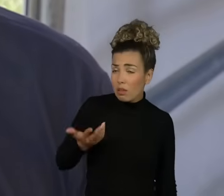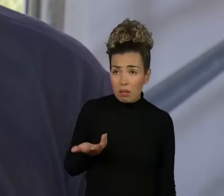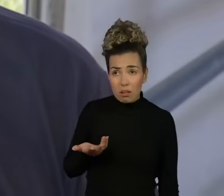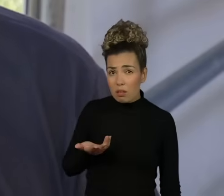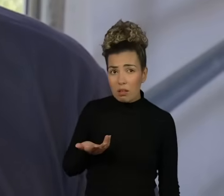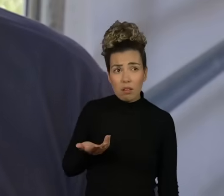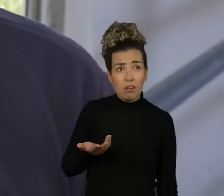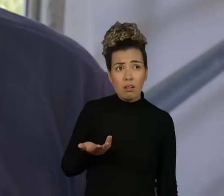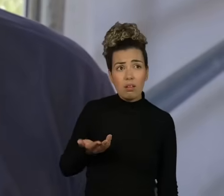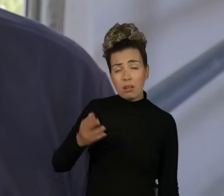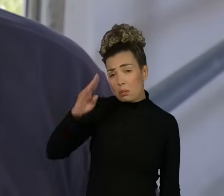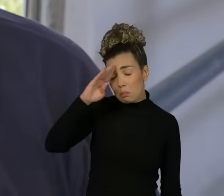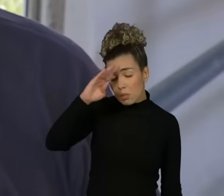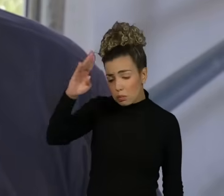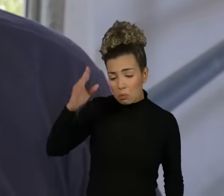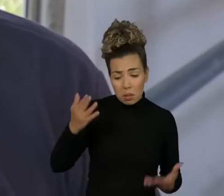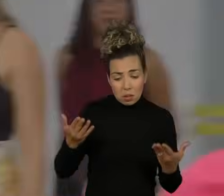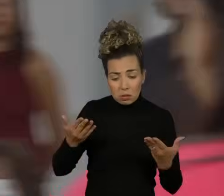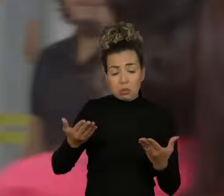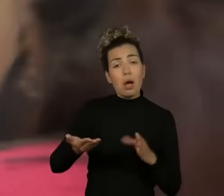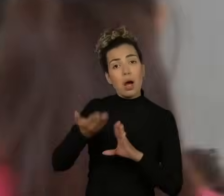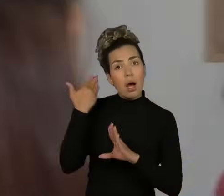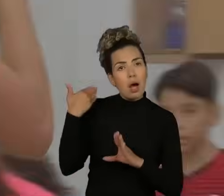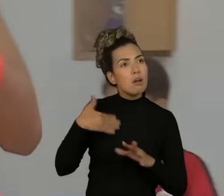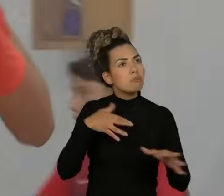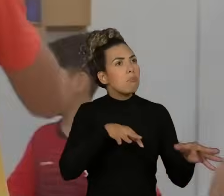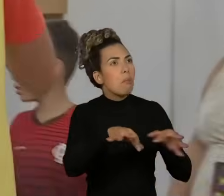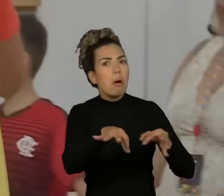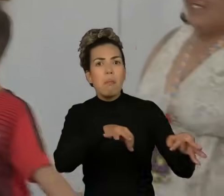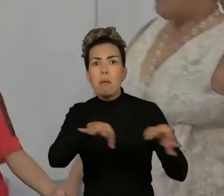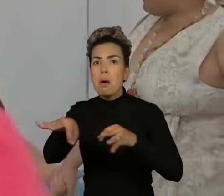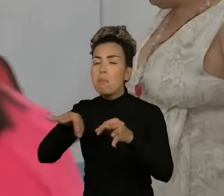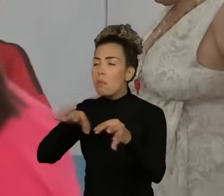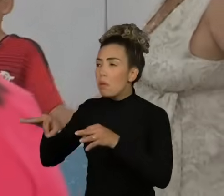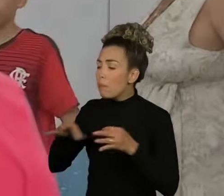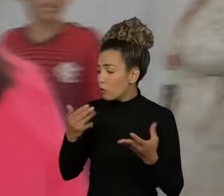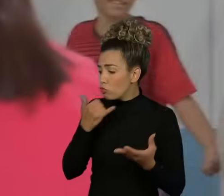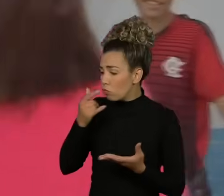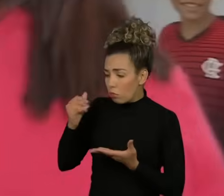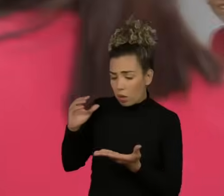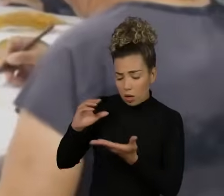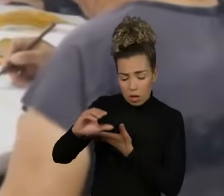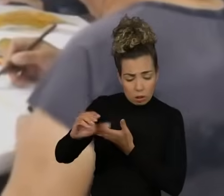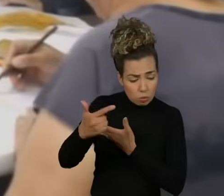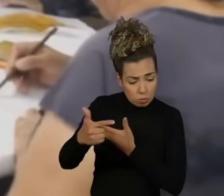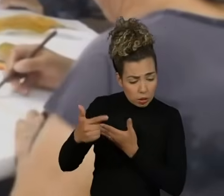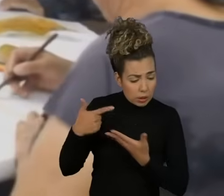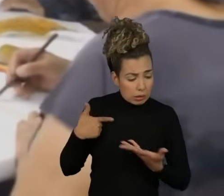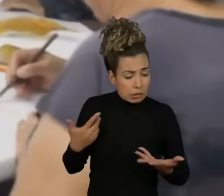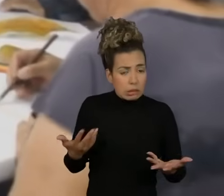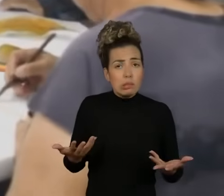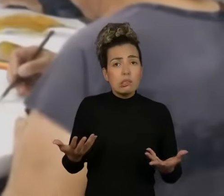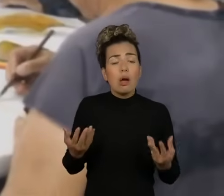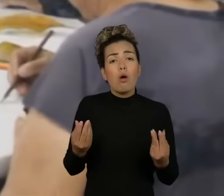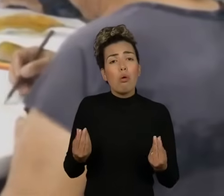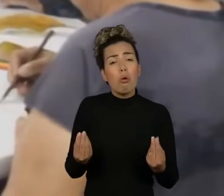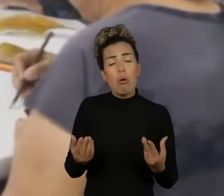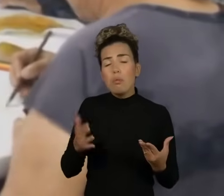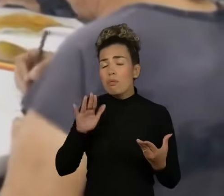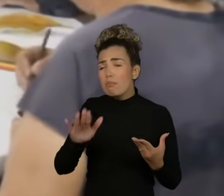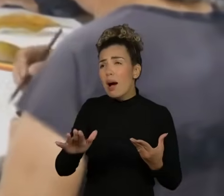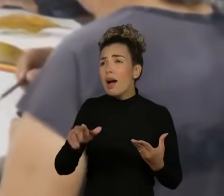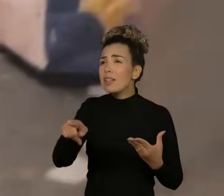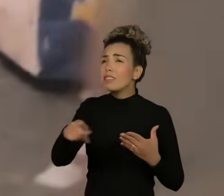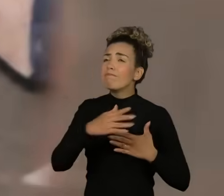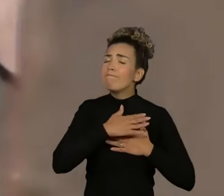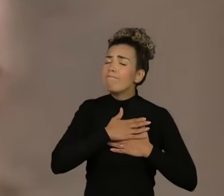produzir tudo que nós estávamos acostumados a produzir, mas assim, esse é um lugar que está no coração das